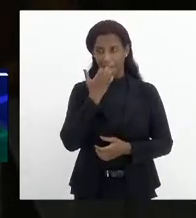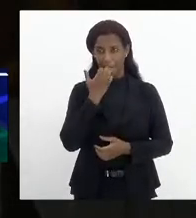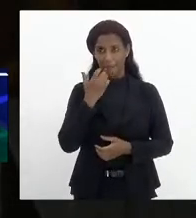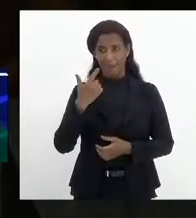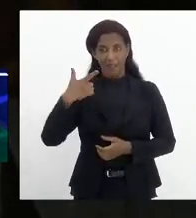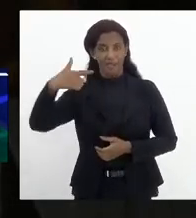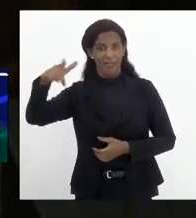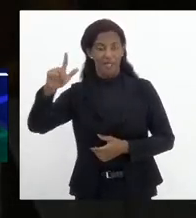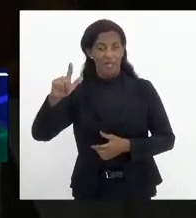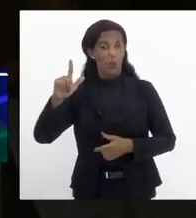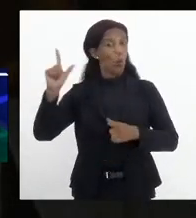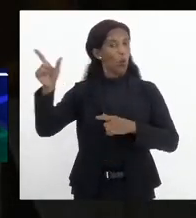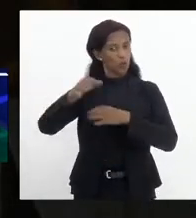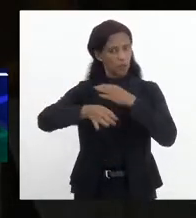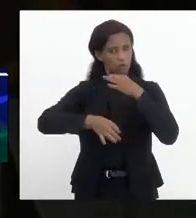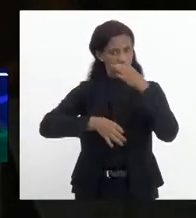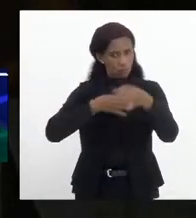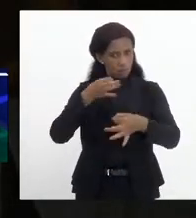outra questão.